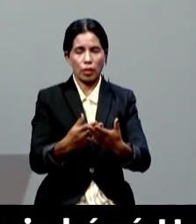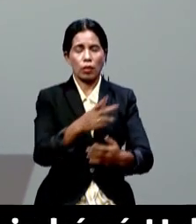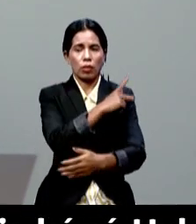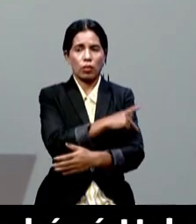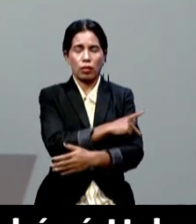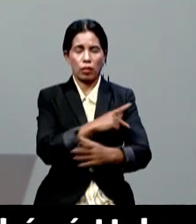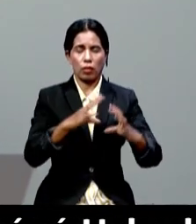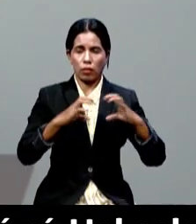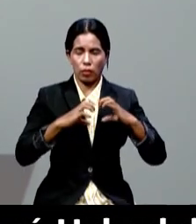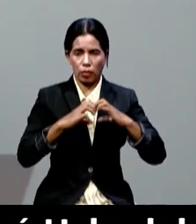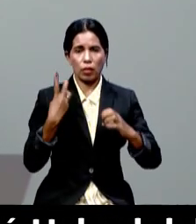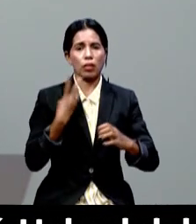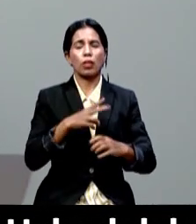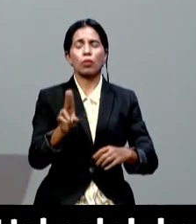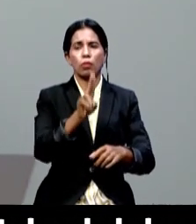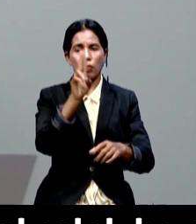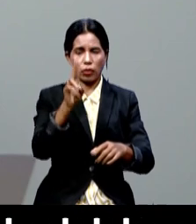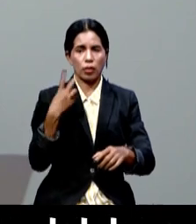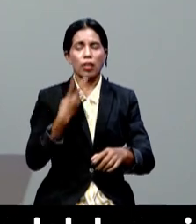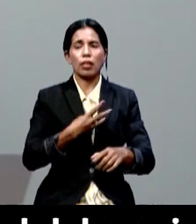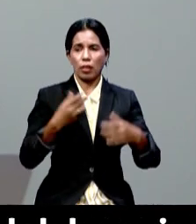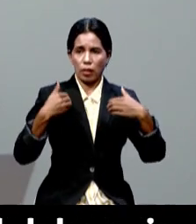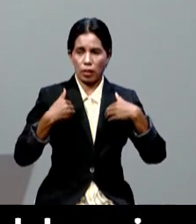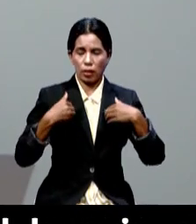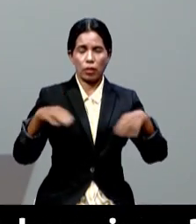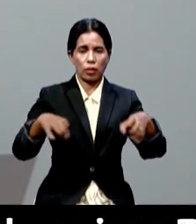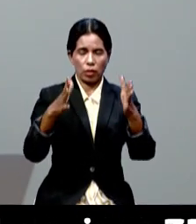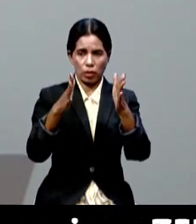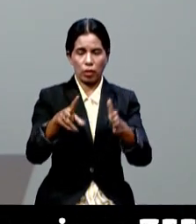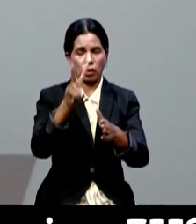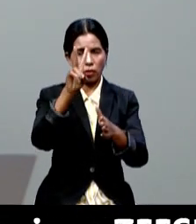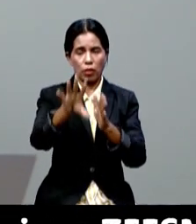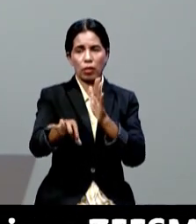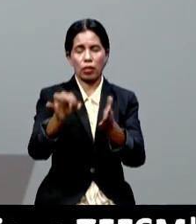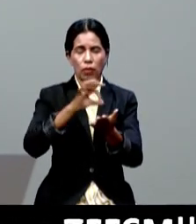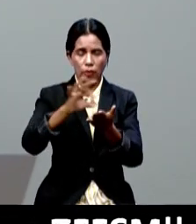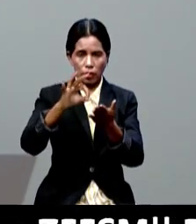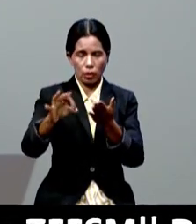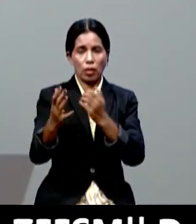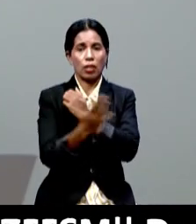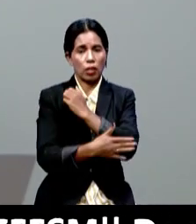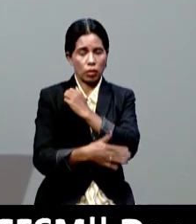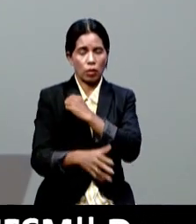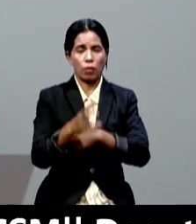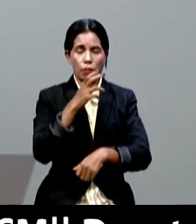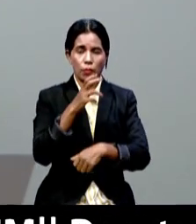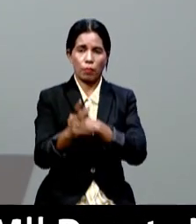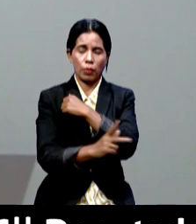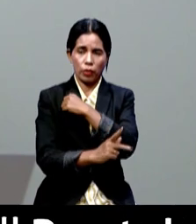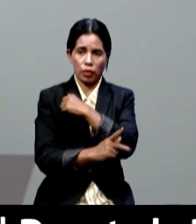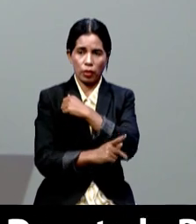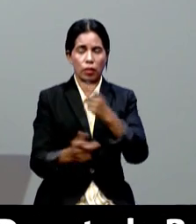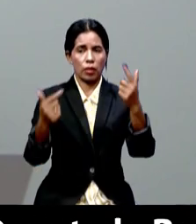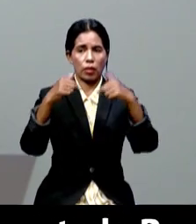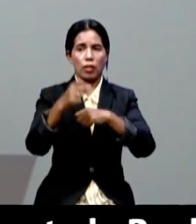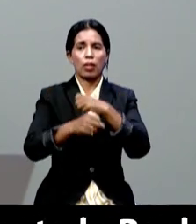agora usa ela, durante ne ita usa ela, ita iha ita nia funcionário na rua ne be makita formação em Portugal. Si la fila no maya tinang